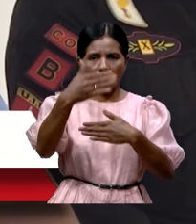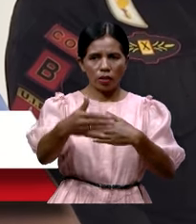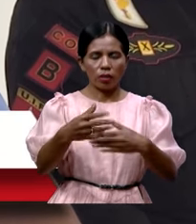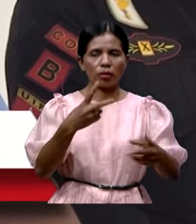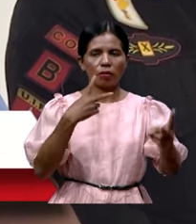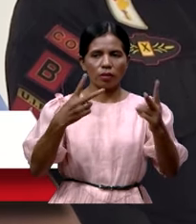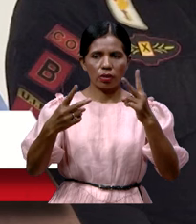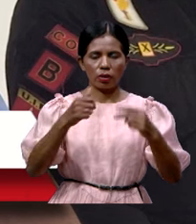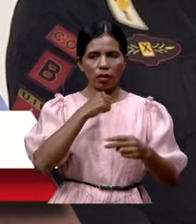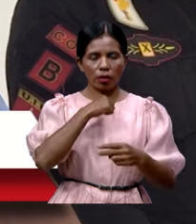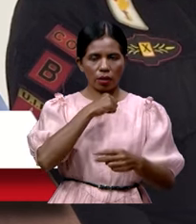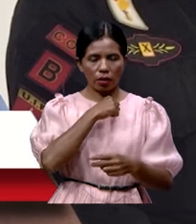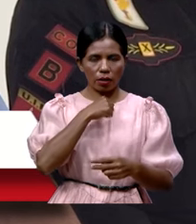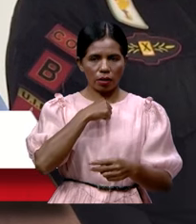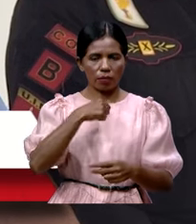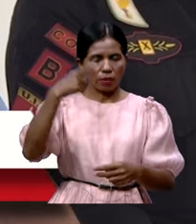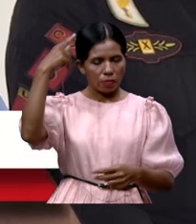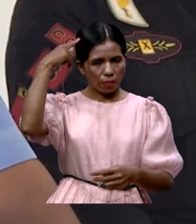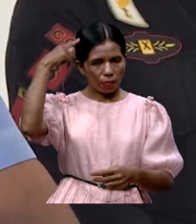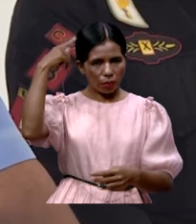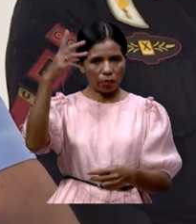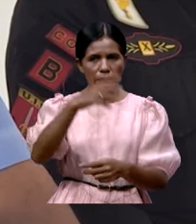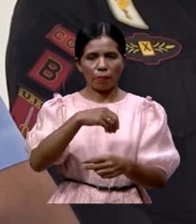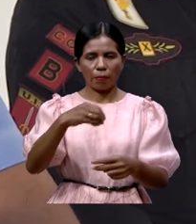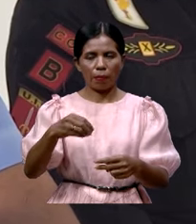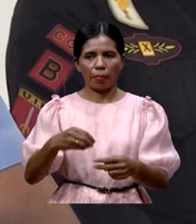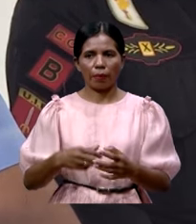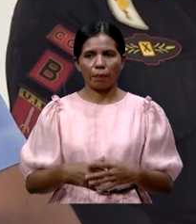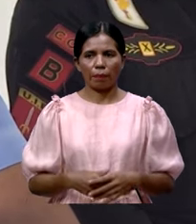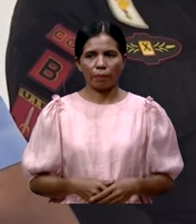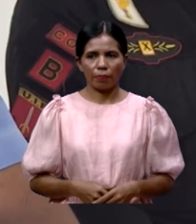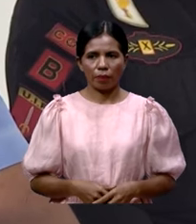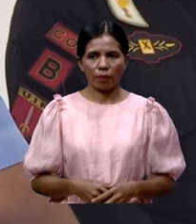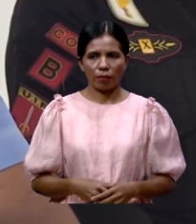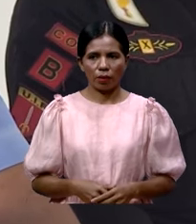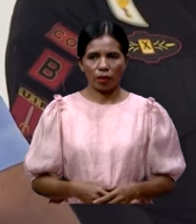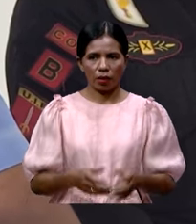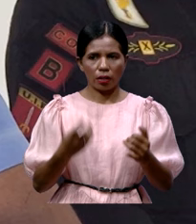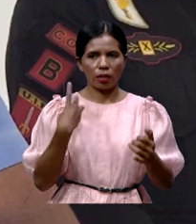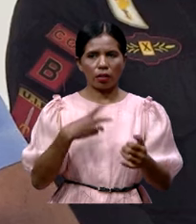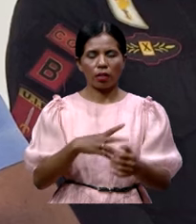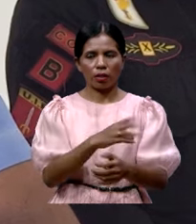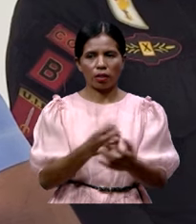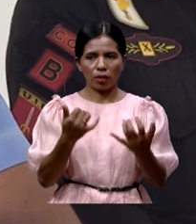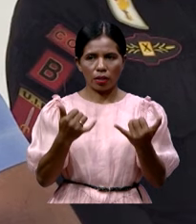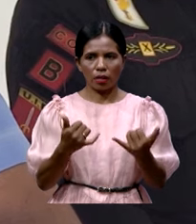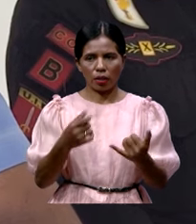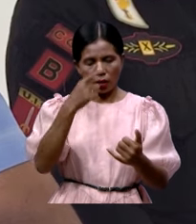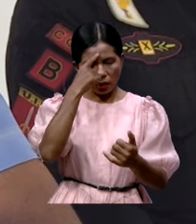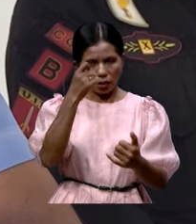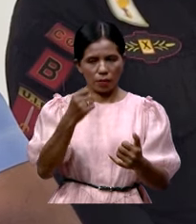visita eta visita hoji tinha sua eminencia ya an papa ini maka ite mas trenu ne tama